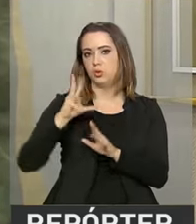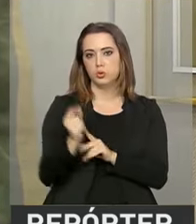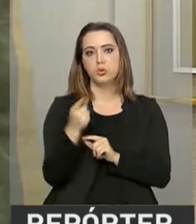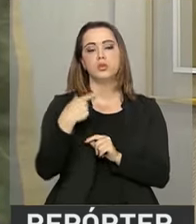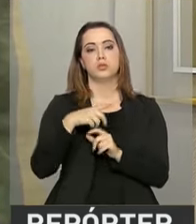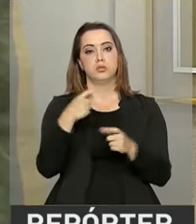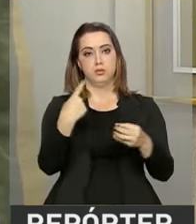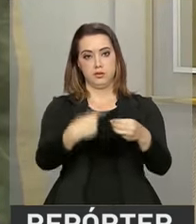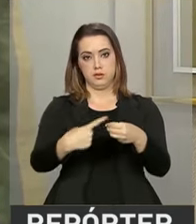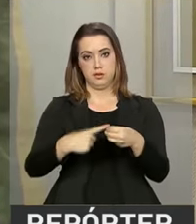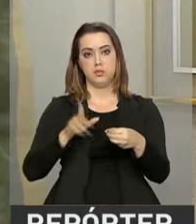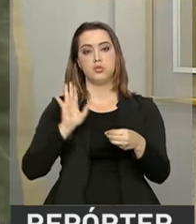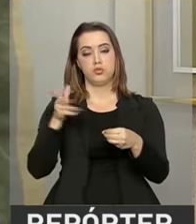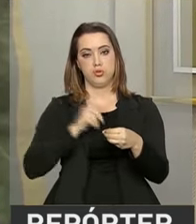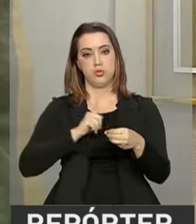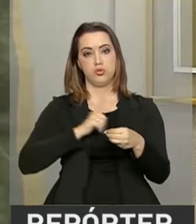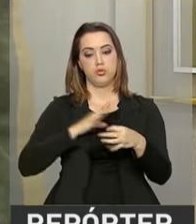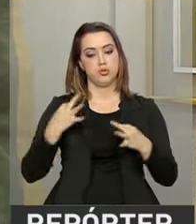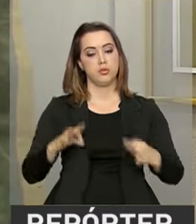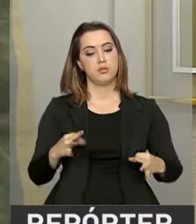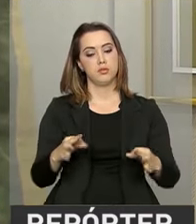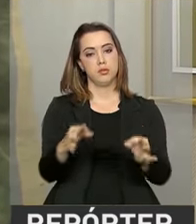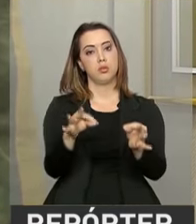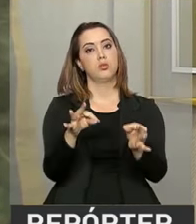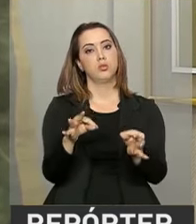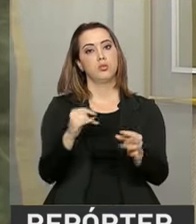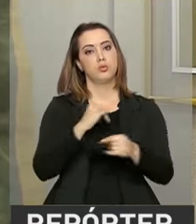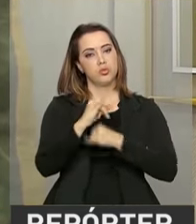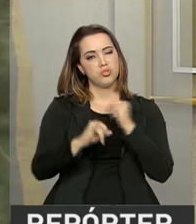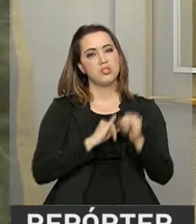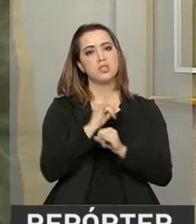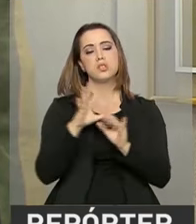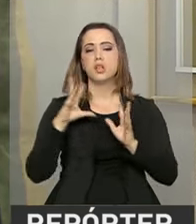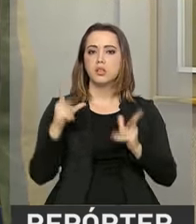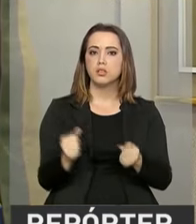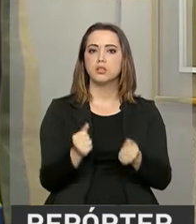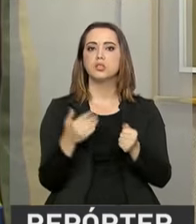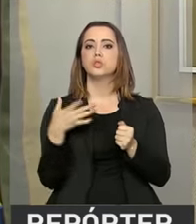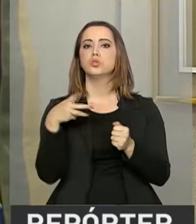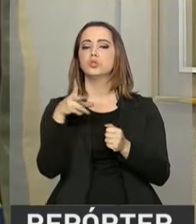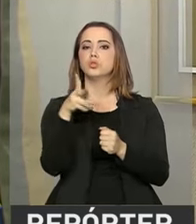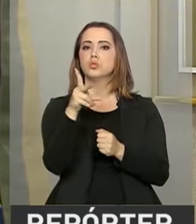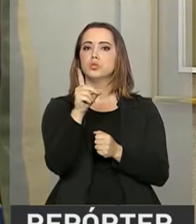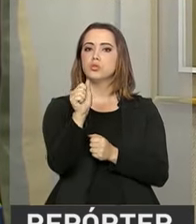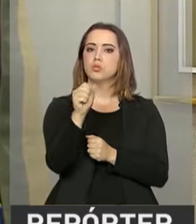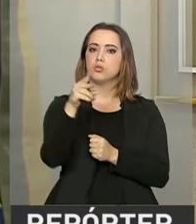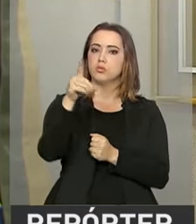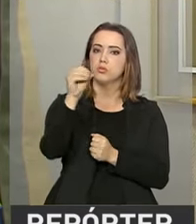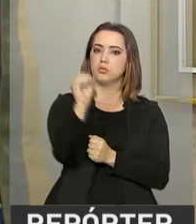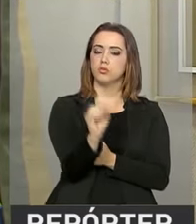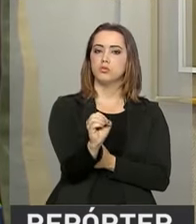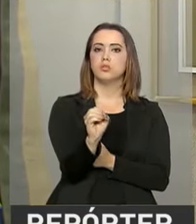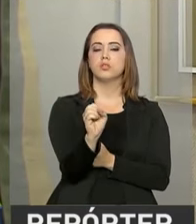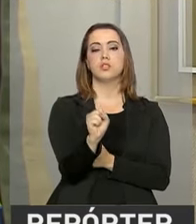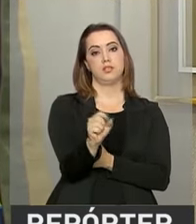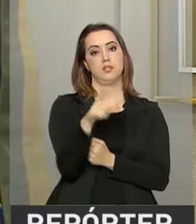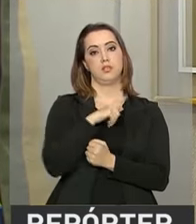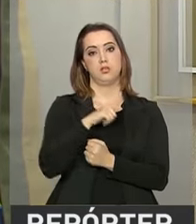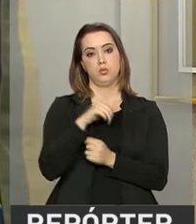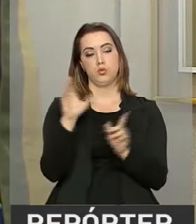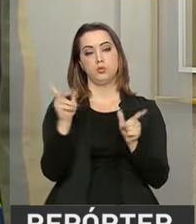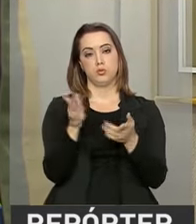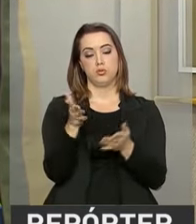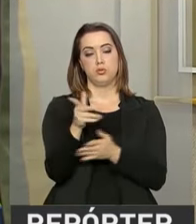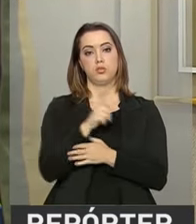t evidentemente a conectividade, o prontuário eletrônico e a base de dados do TSE. Portanto, isso funcionará inicialmente nas cidades onde o